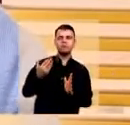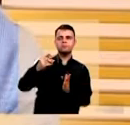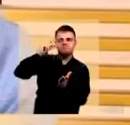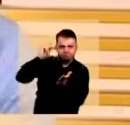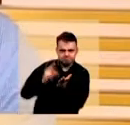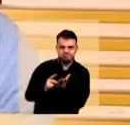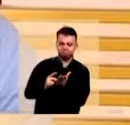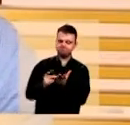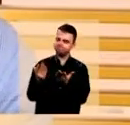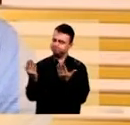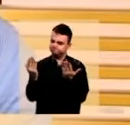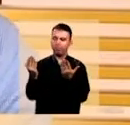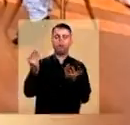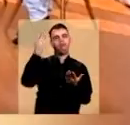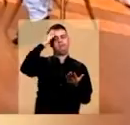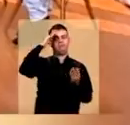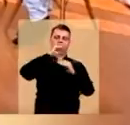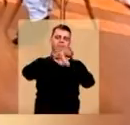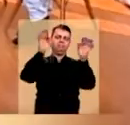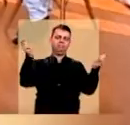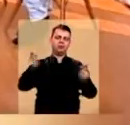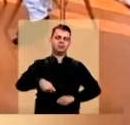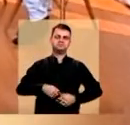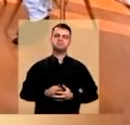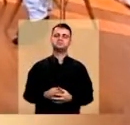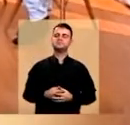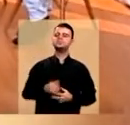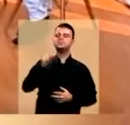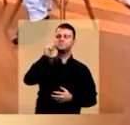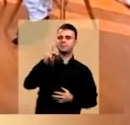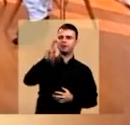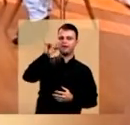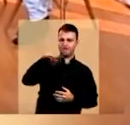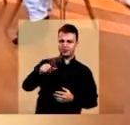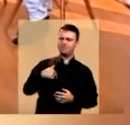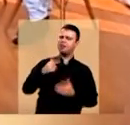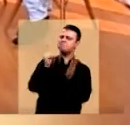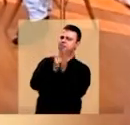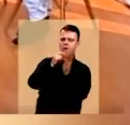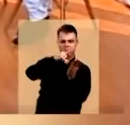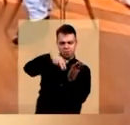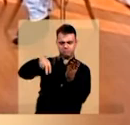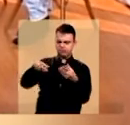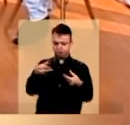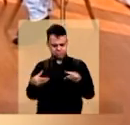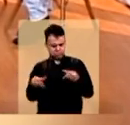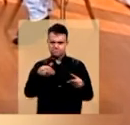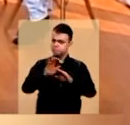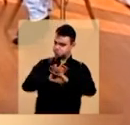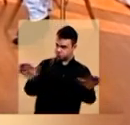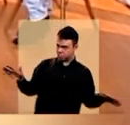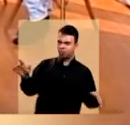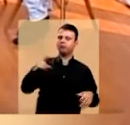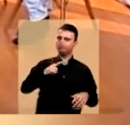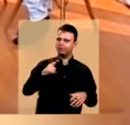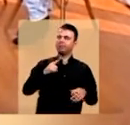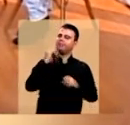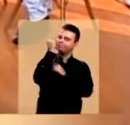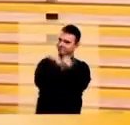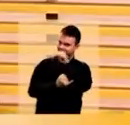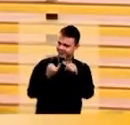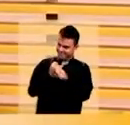vai na obra original. Ô, Karina, a gente pode falar um pouquinho, o livro hoje não está só no papel, né? A gente tem